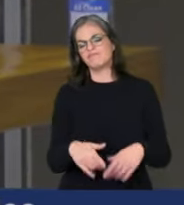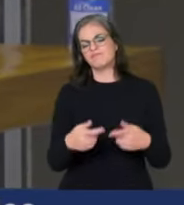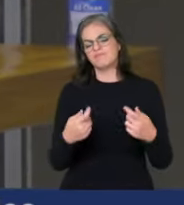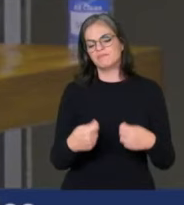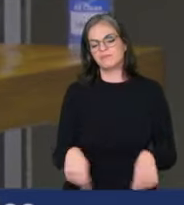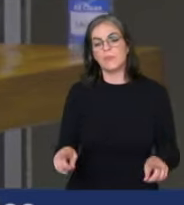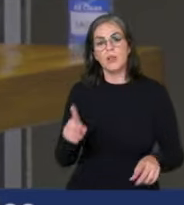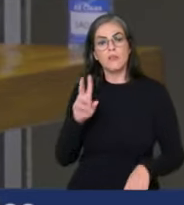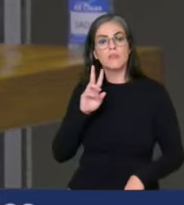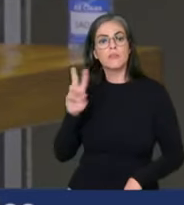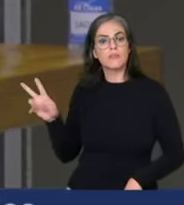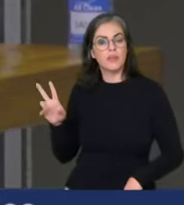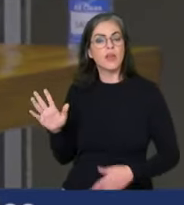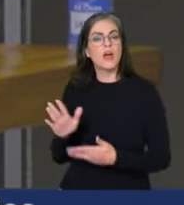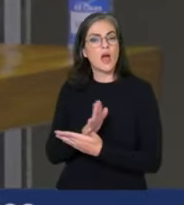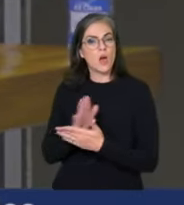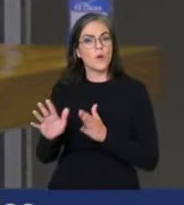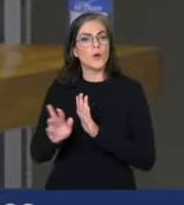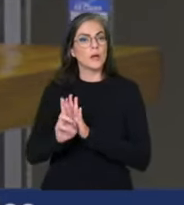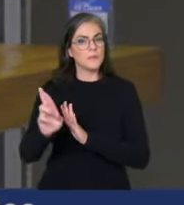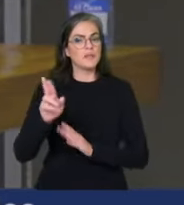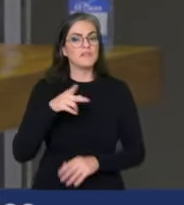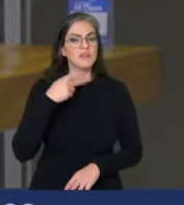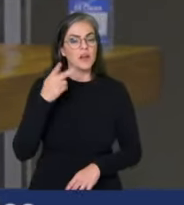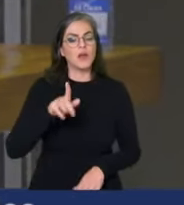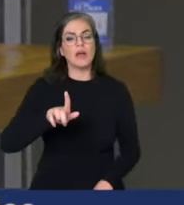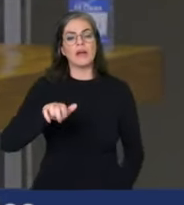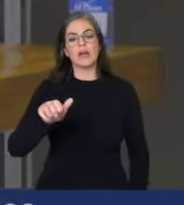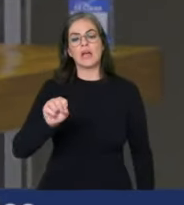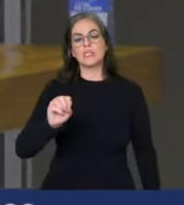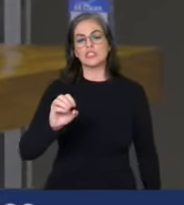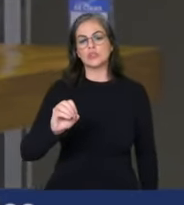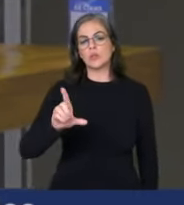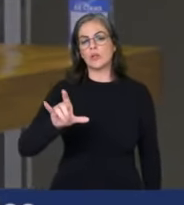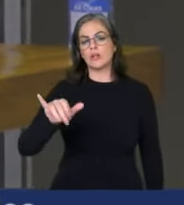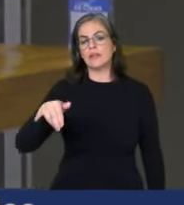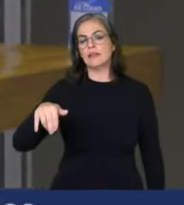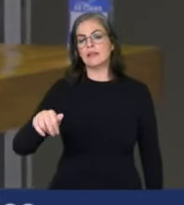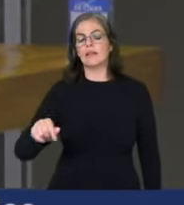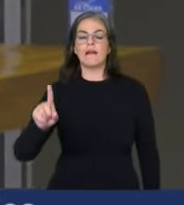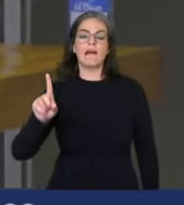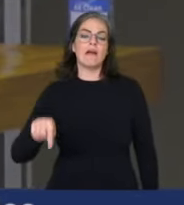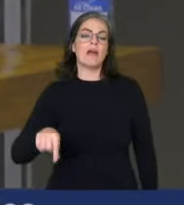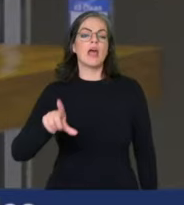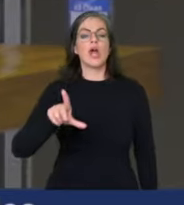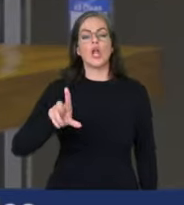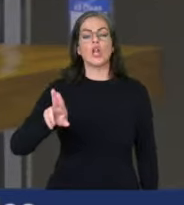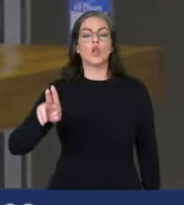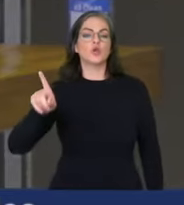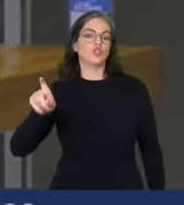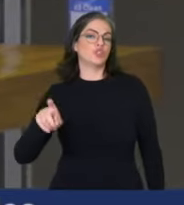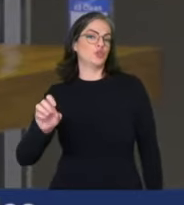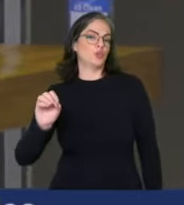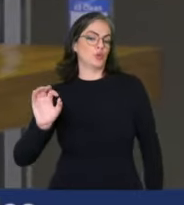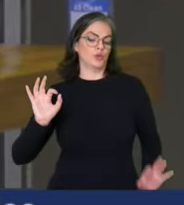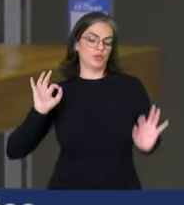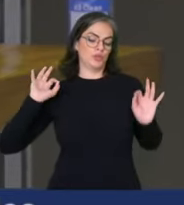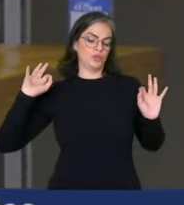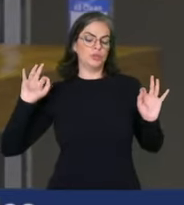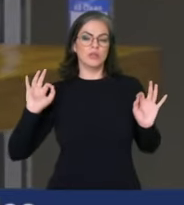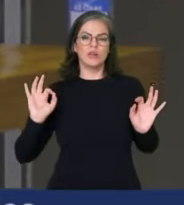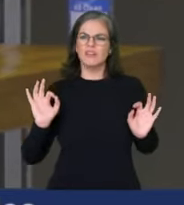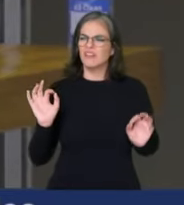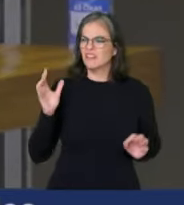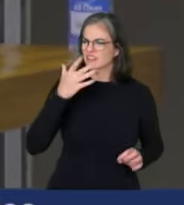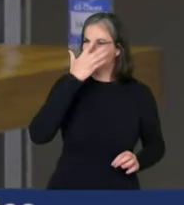boca deles, de representante deles. Gasolina é um artigo de luxo. E eles se esquecem que existe uma camada gigante da